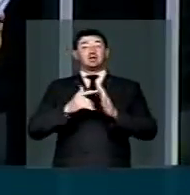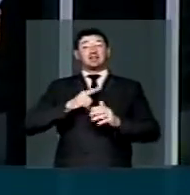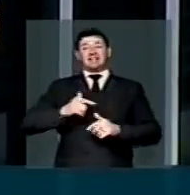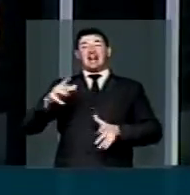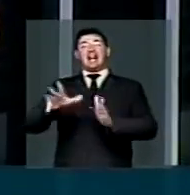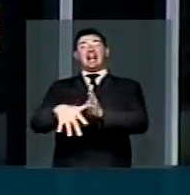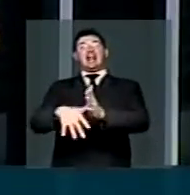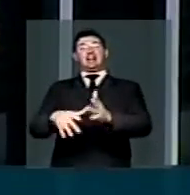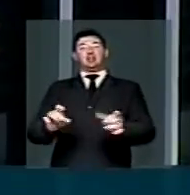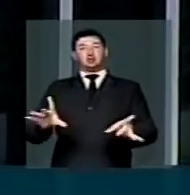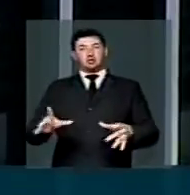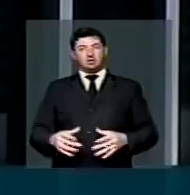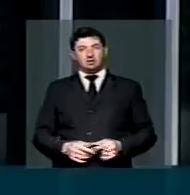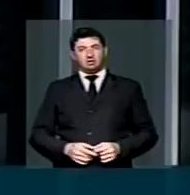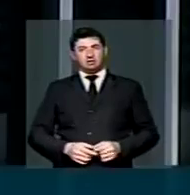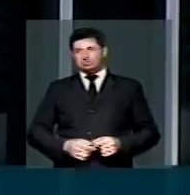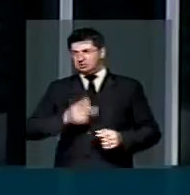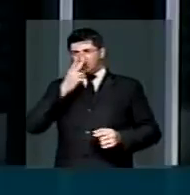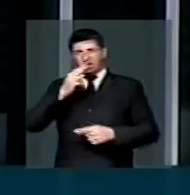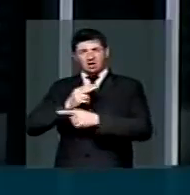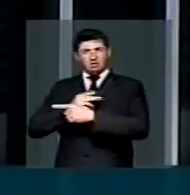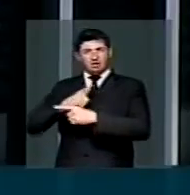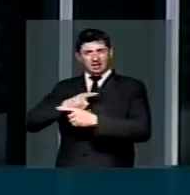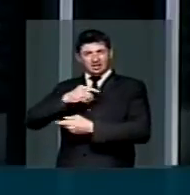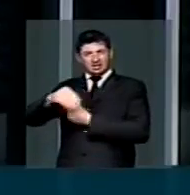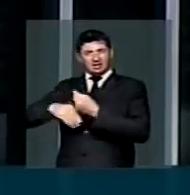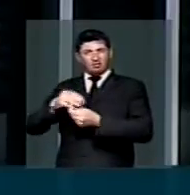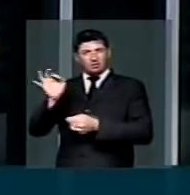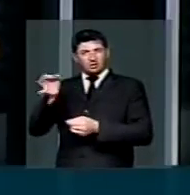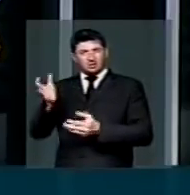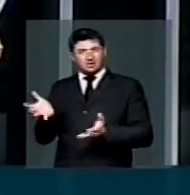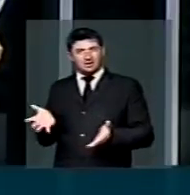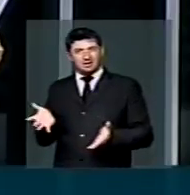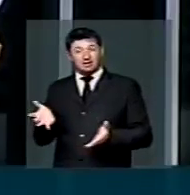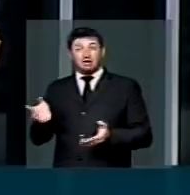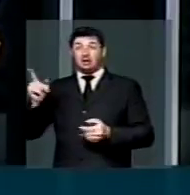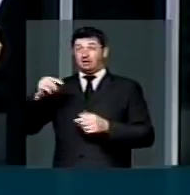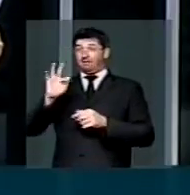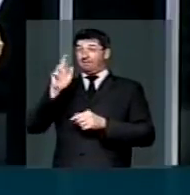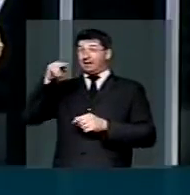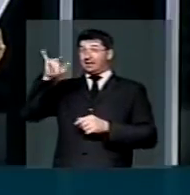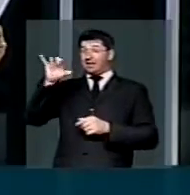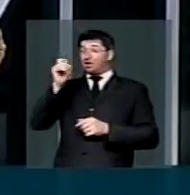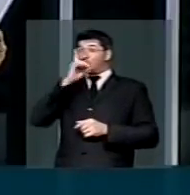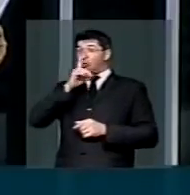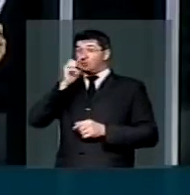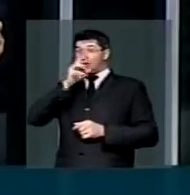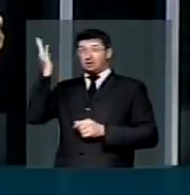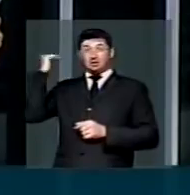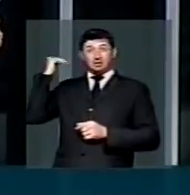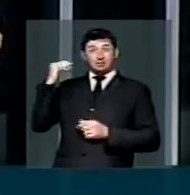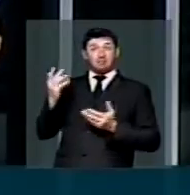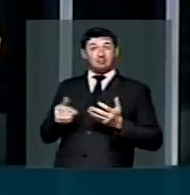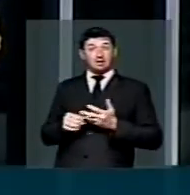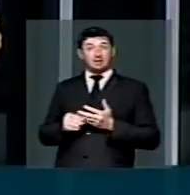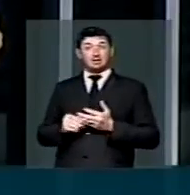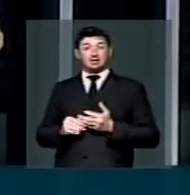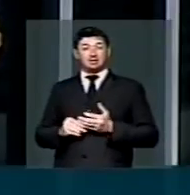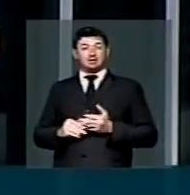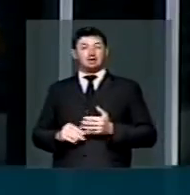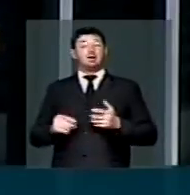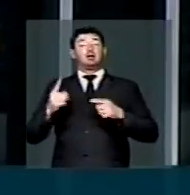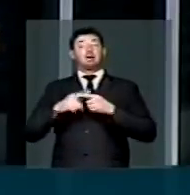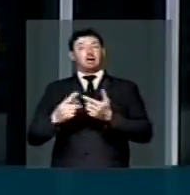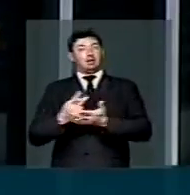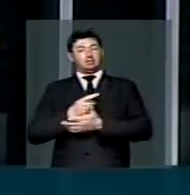tem ladrões. Será que ele não está por trás da reportagem do Fantástico no último domingo, dia 8/6 de 2014,